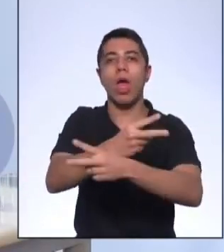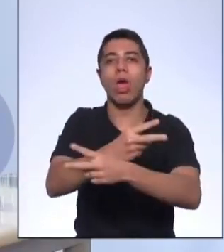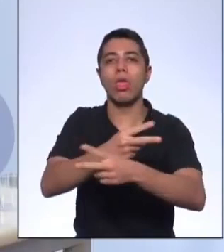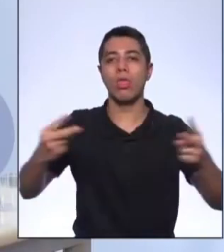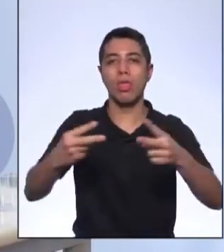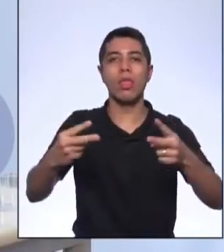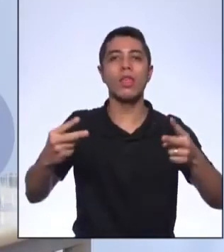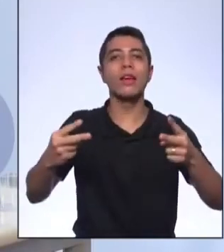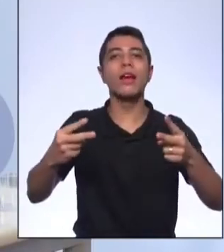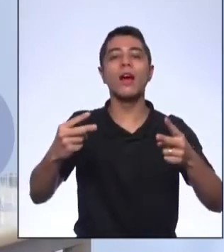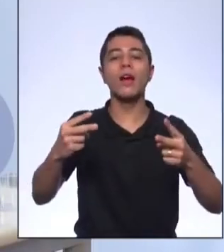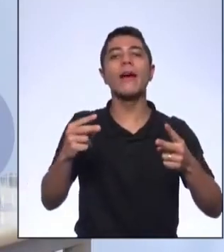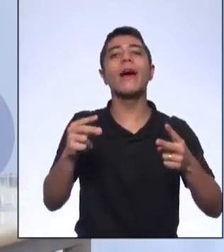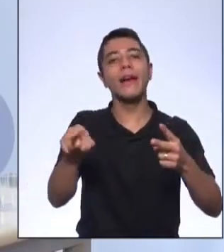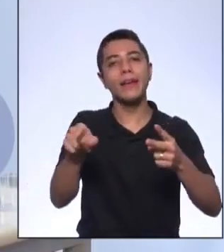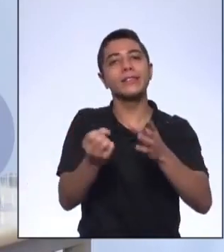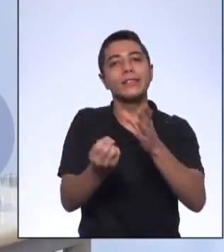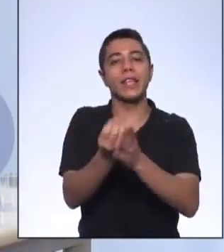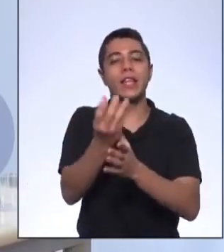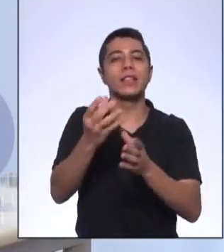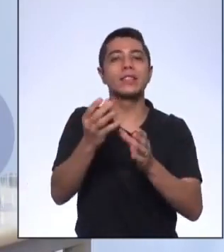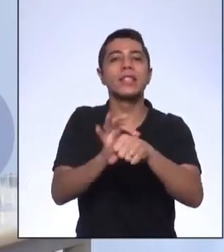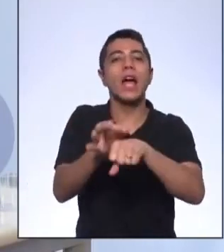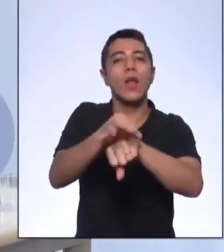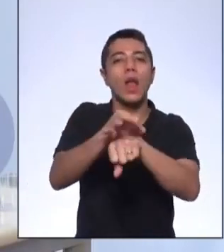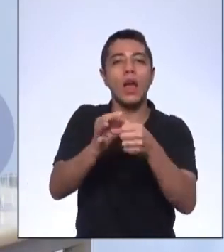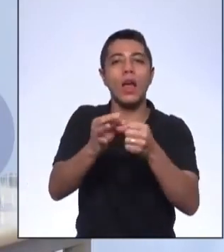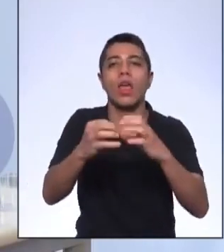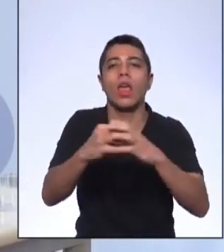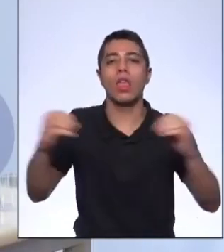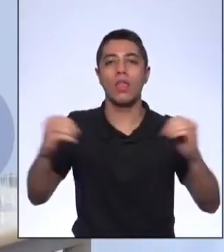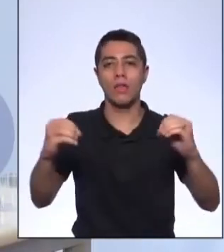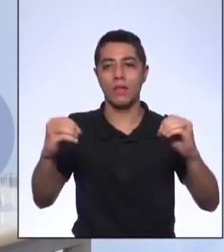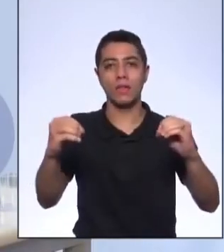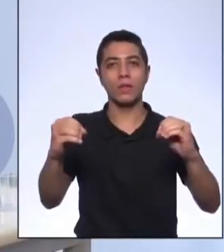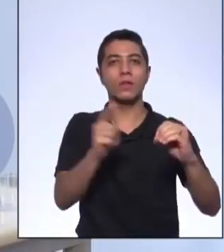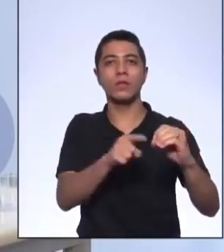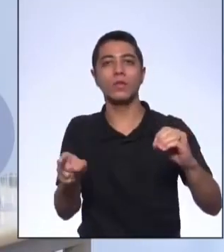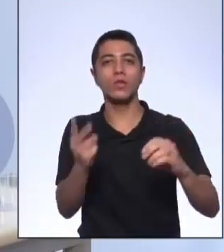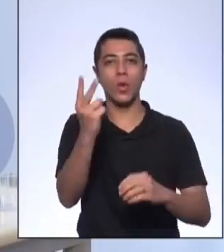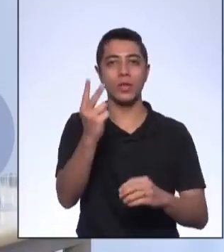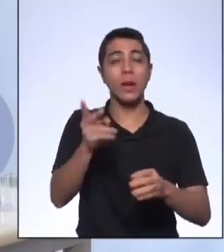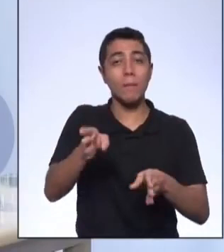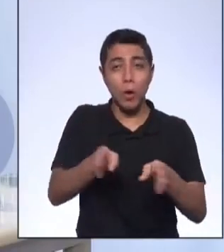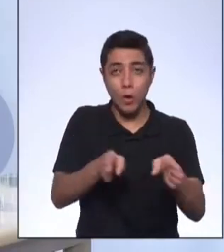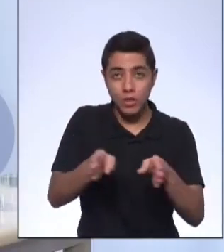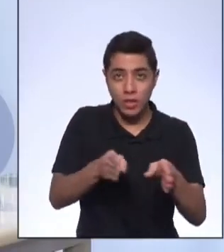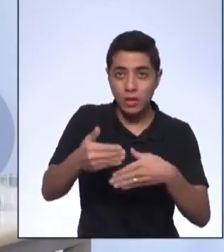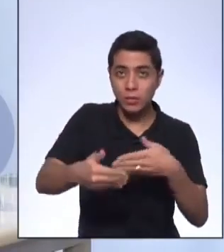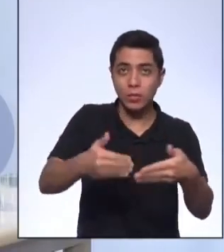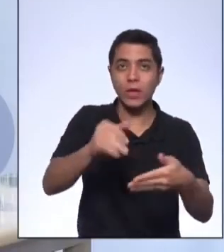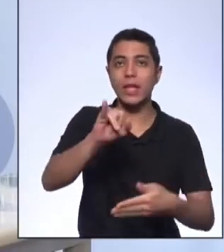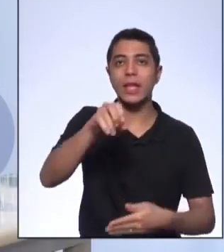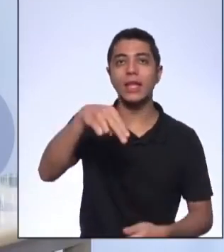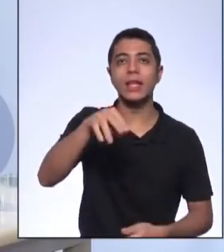E eu tenho aí 2 células idênticas que vão entrar em processo de intérfase novamente. Ok?